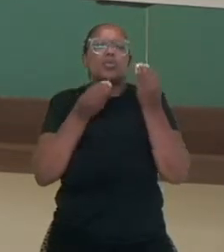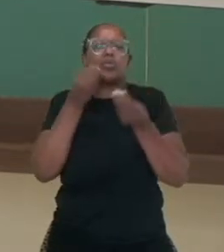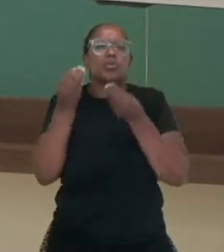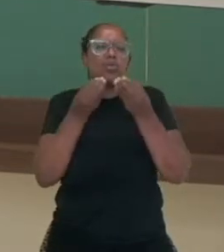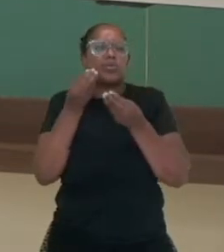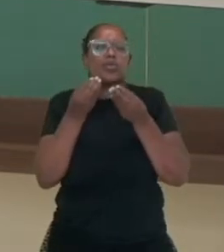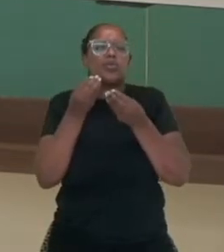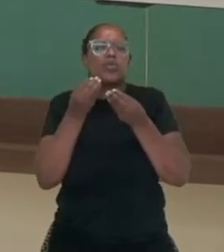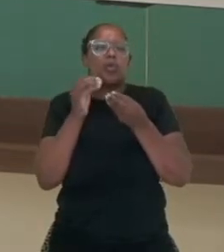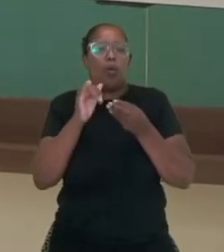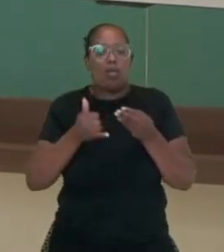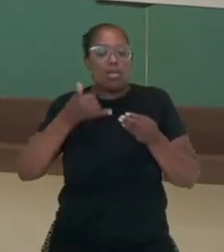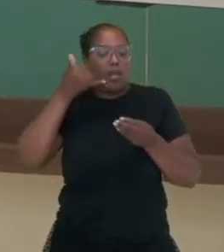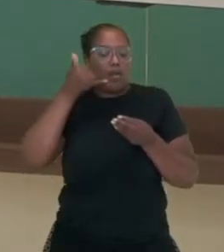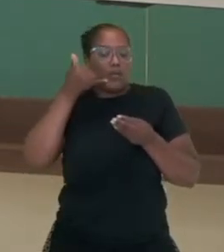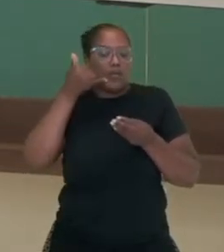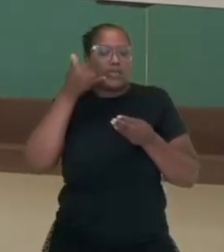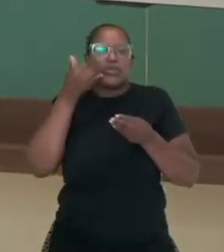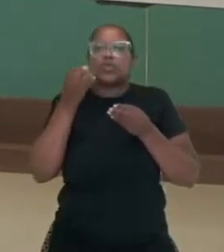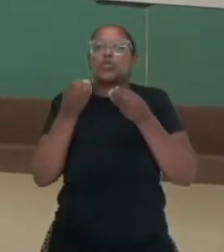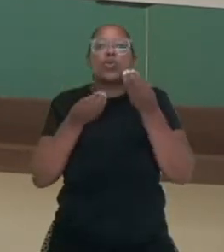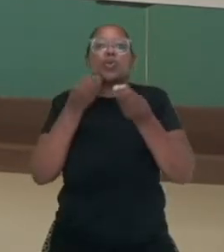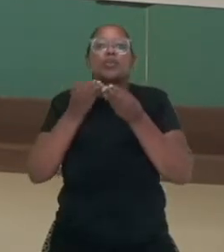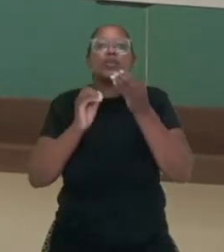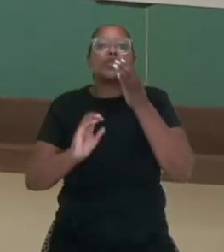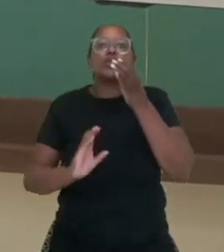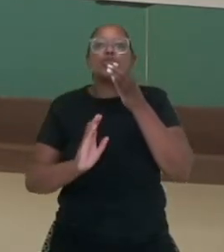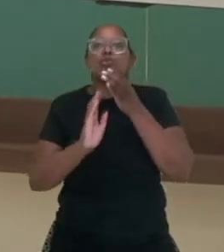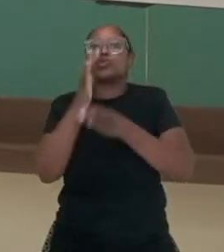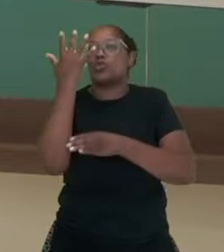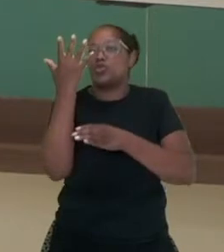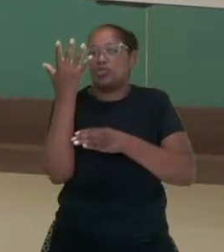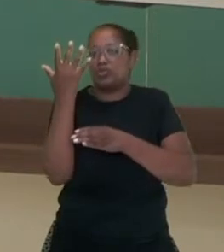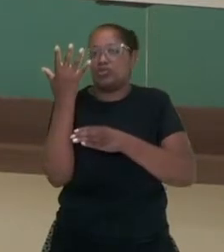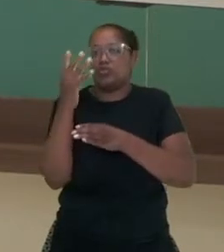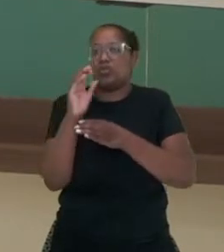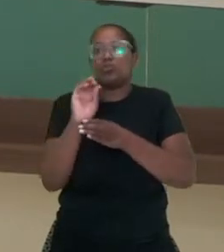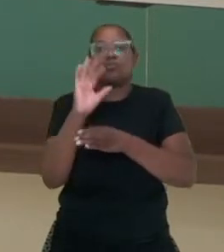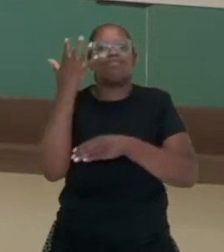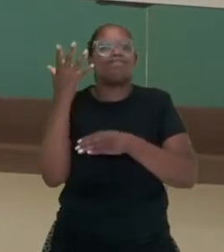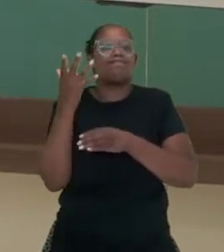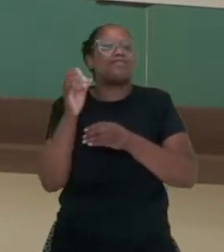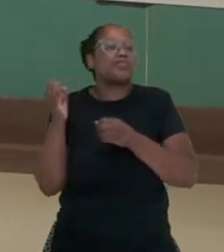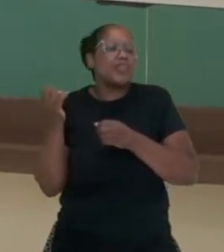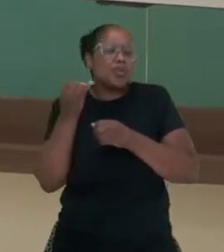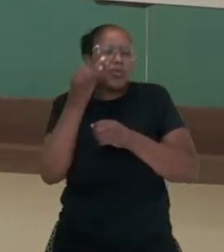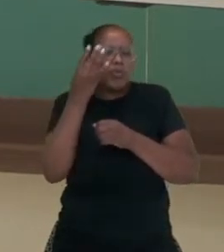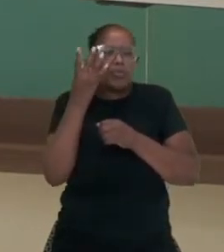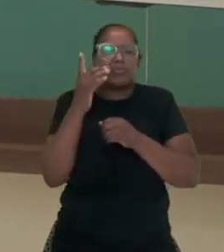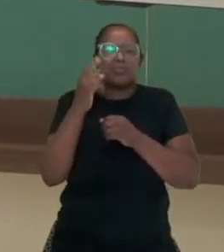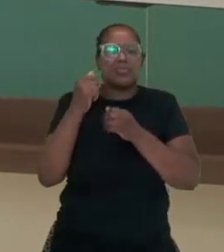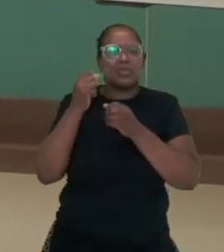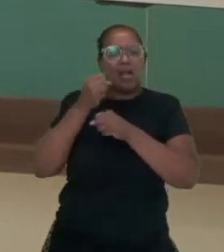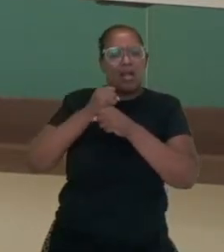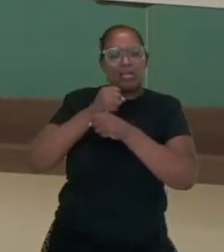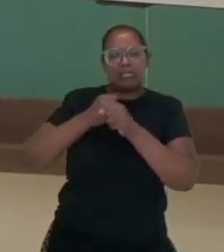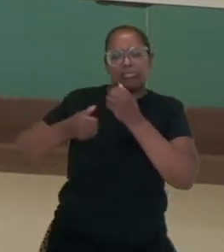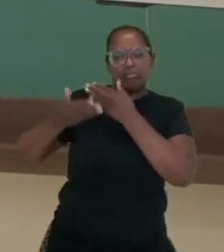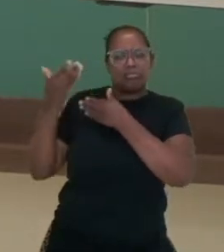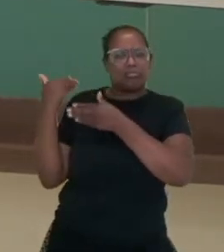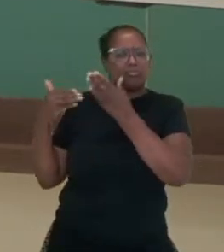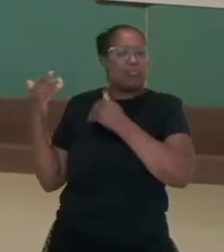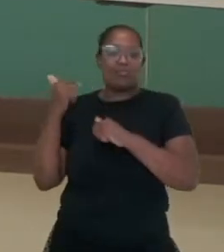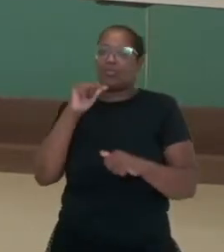telefonia móvel, ou da onde que surgiu essa ideia do telefone móvel. Há algumas décadas atrás, não